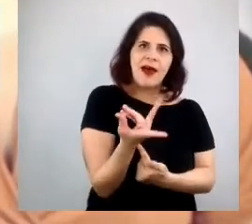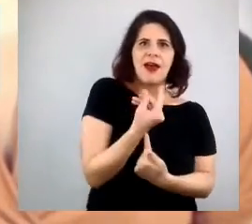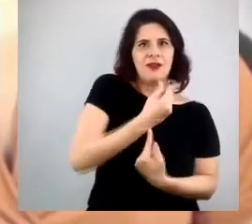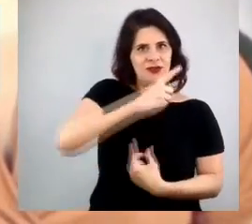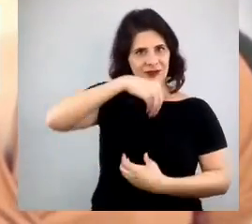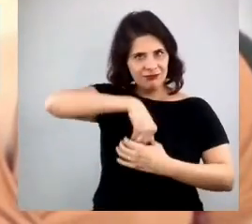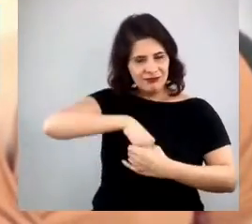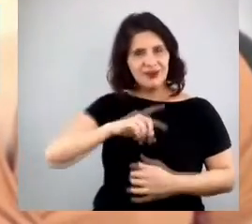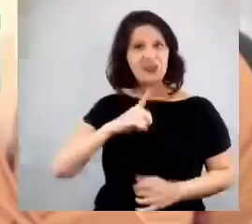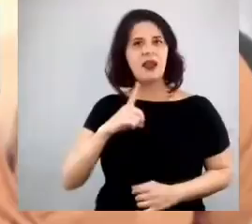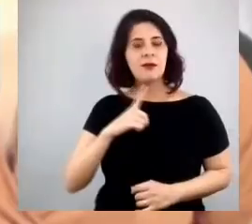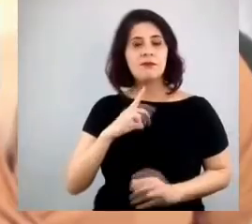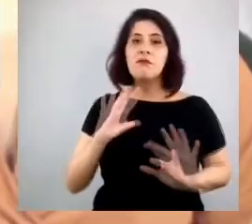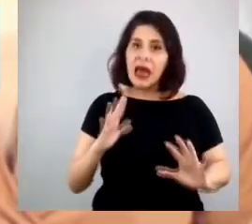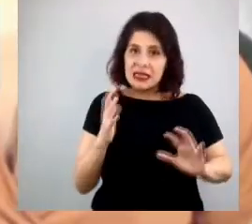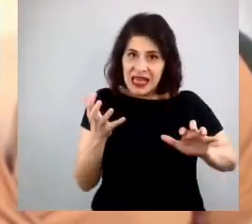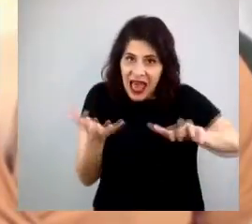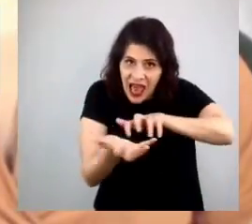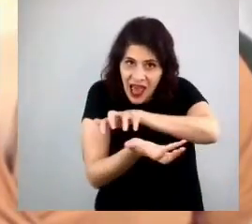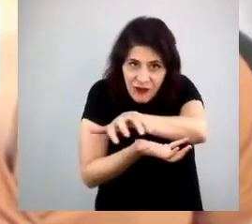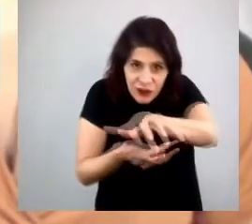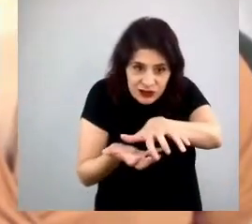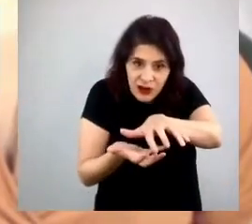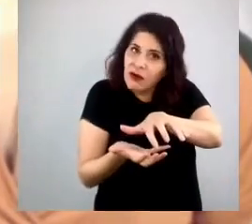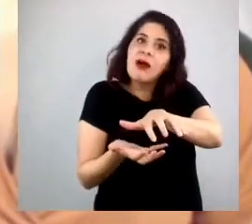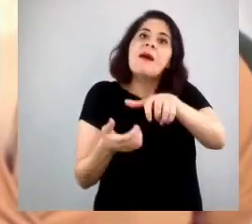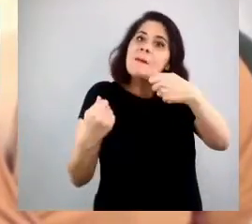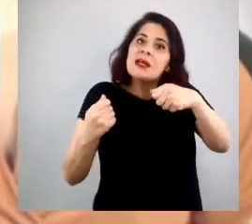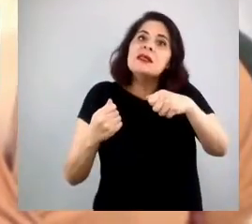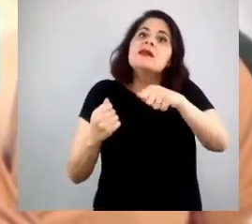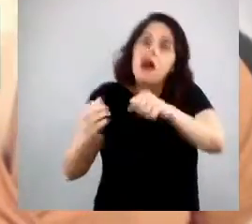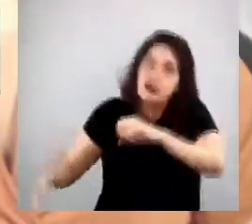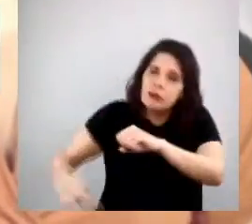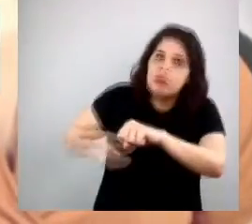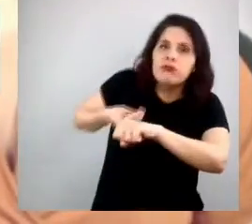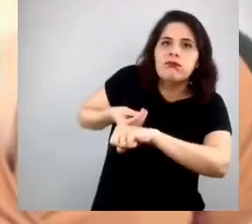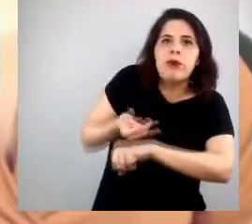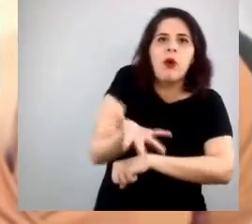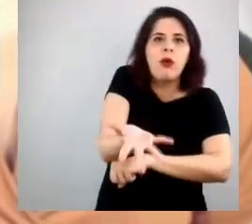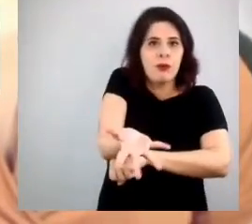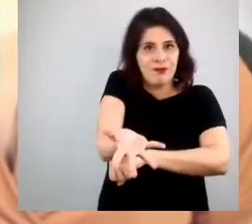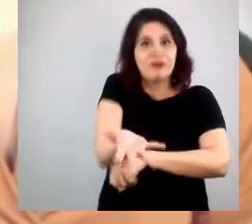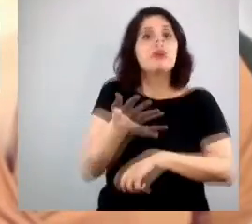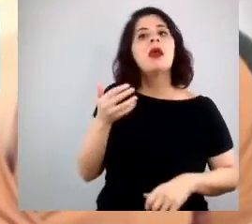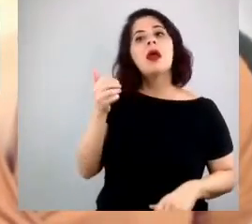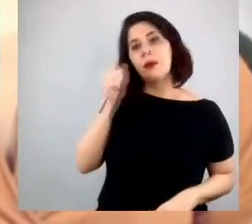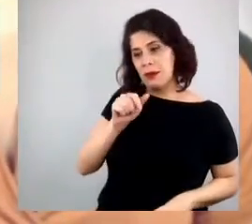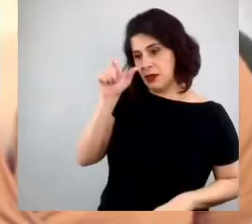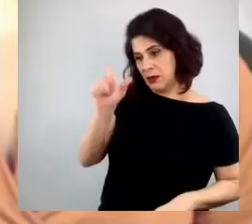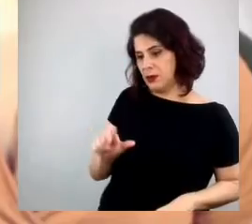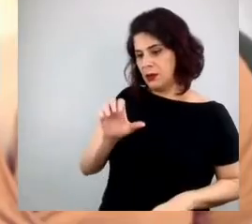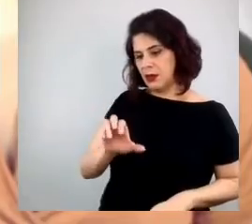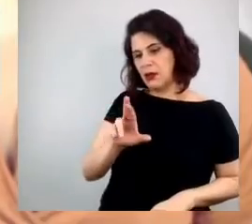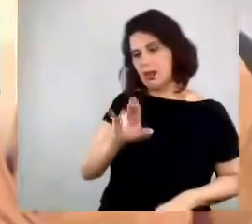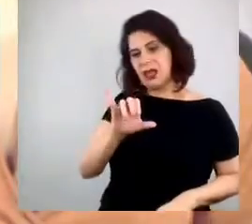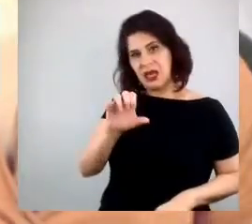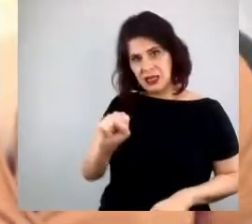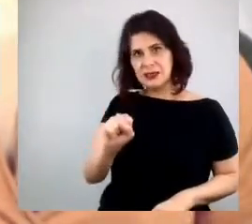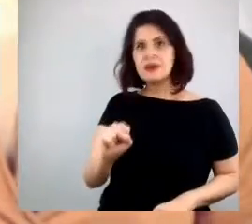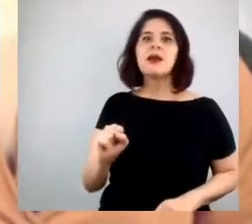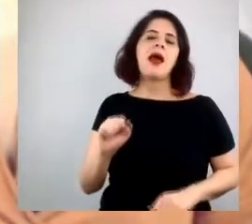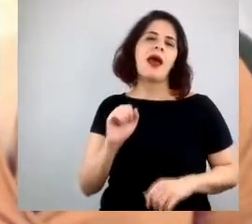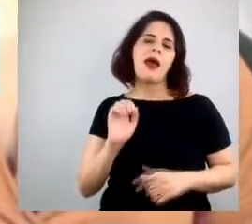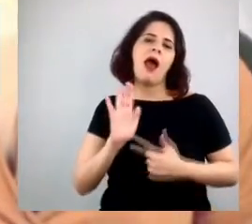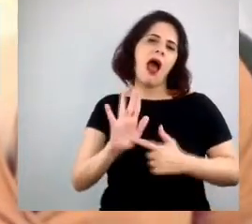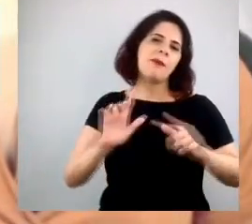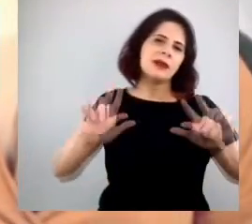elas sejam contadas. A partir dessa inquietação, a atriz, apresentadora, produtora de conteúdo maravilhosa,